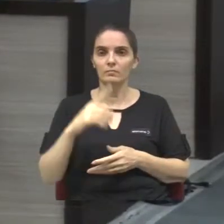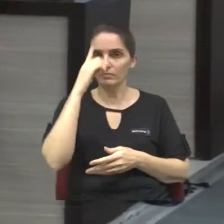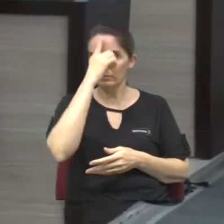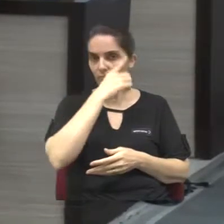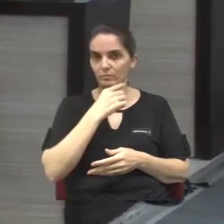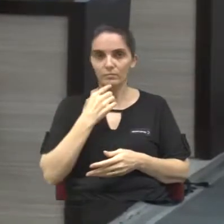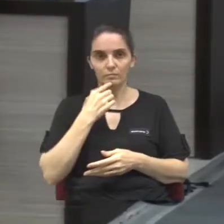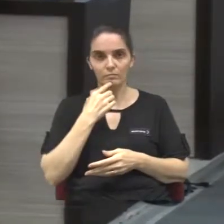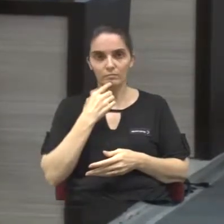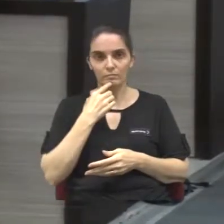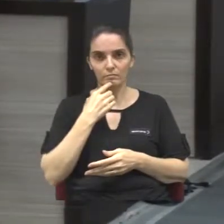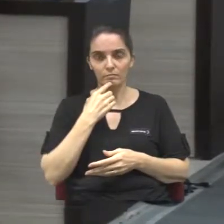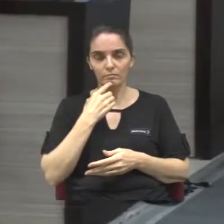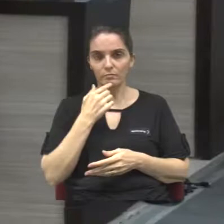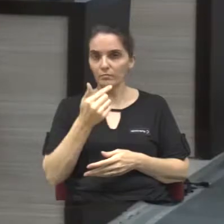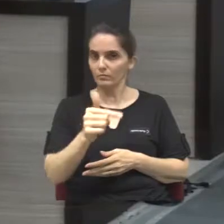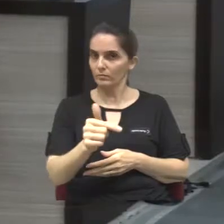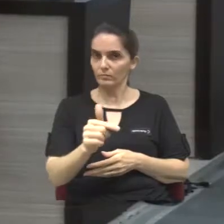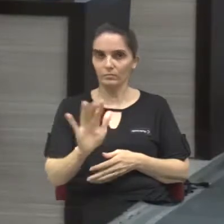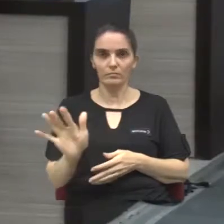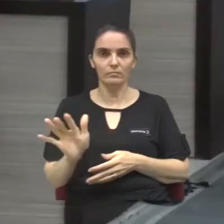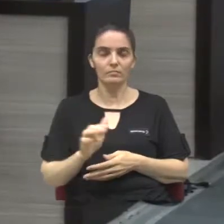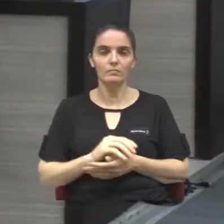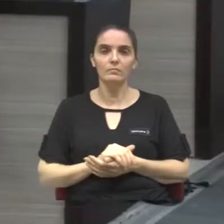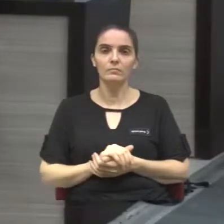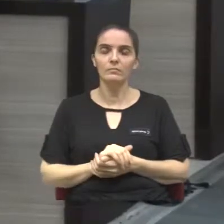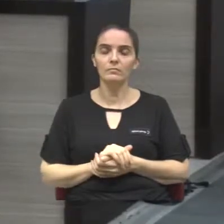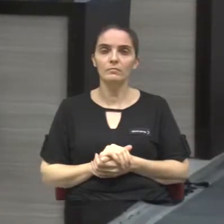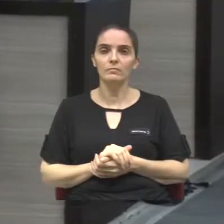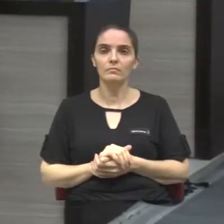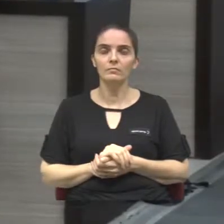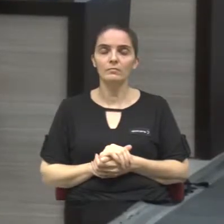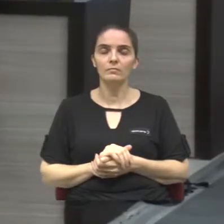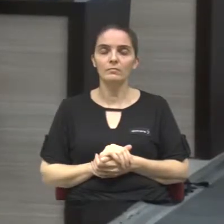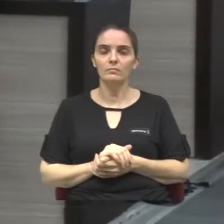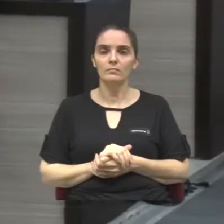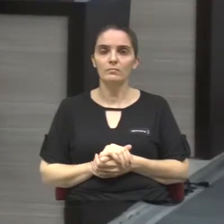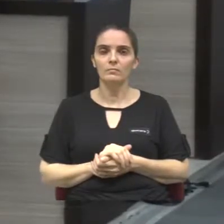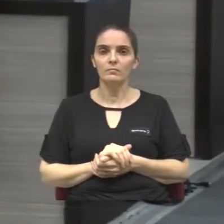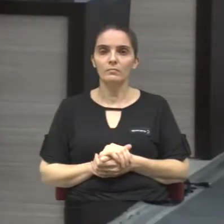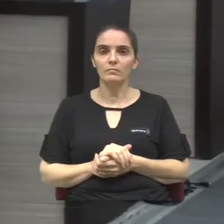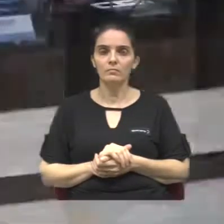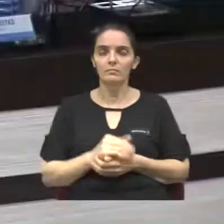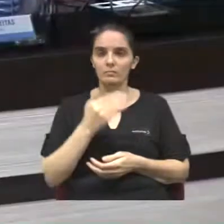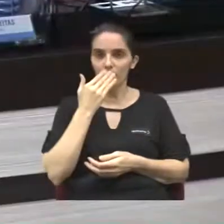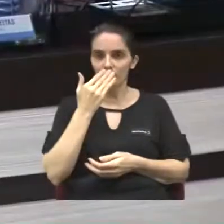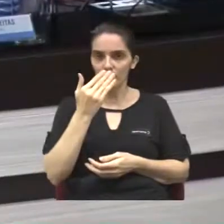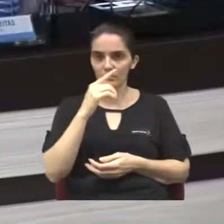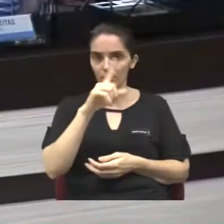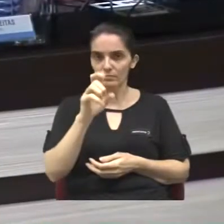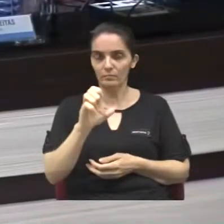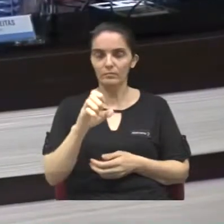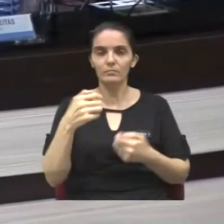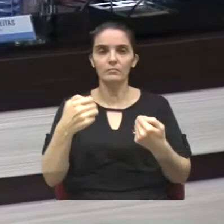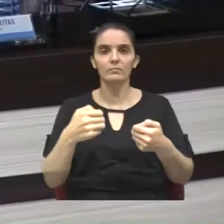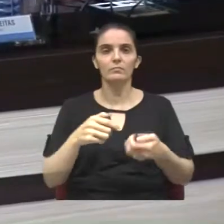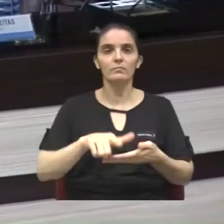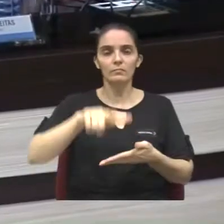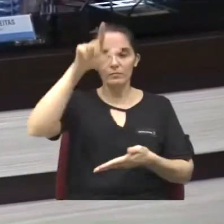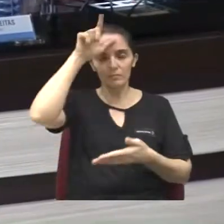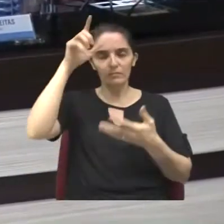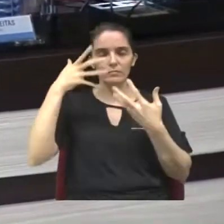suspenso o requerimento, seja suspenso o intervalo de 30 minutos. O pedido do vereador Zé D'Amix precisa da anuência